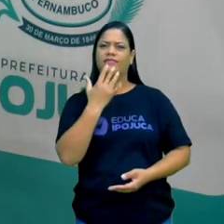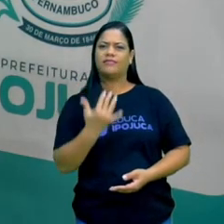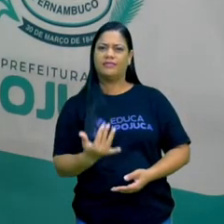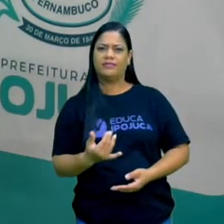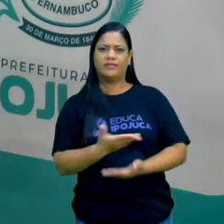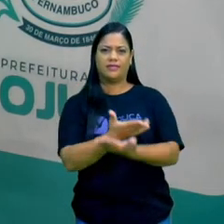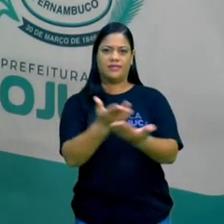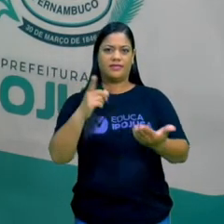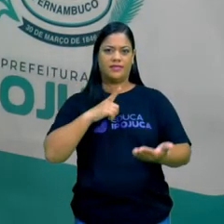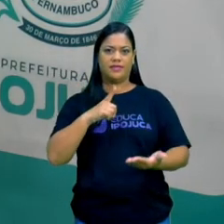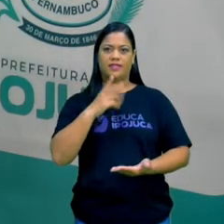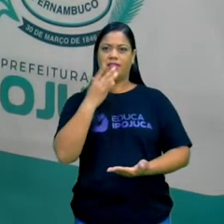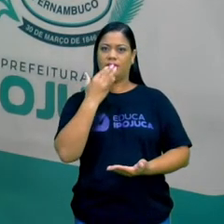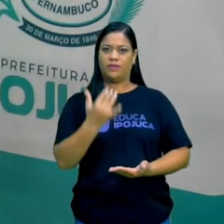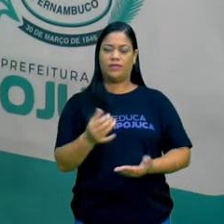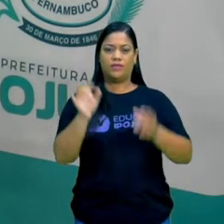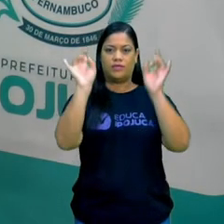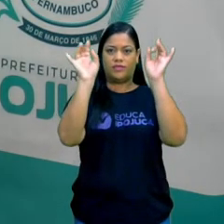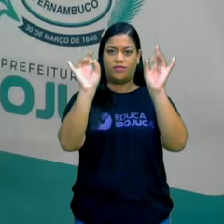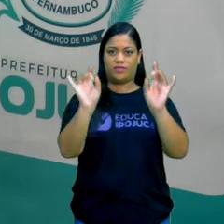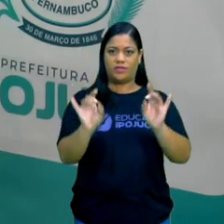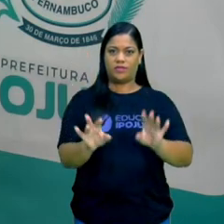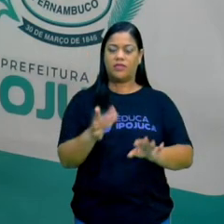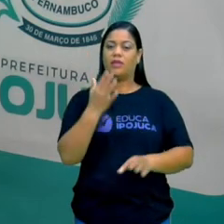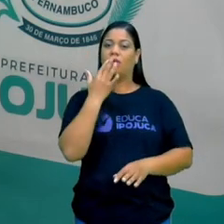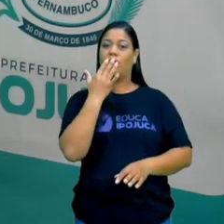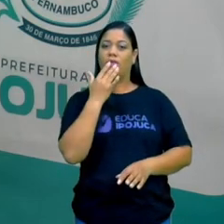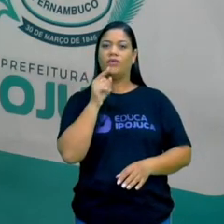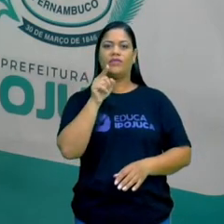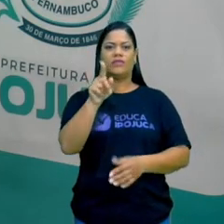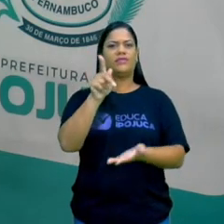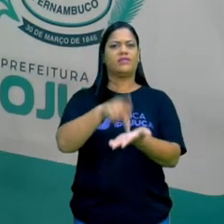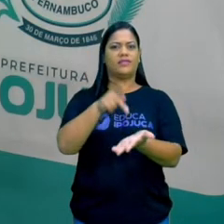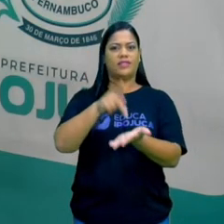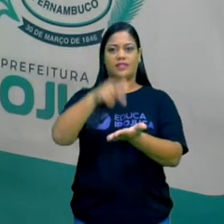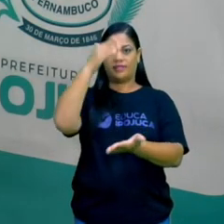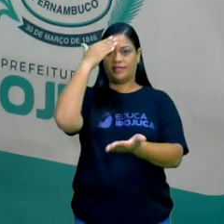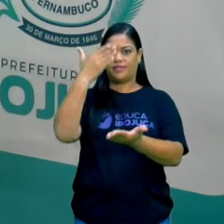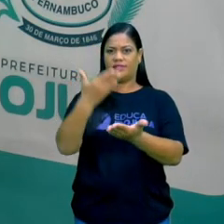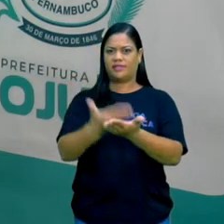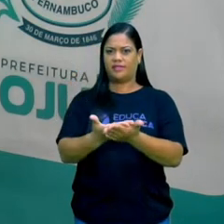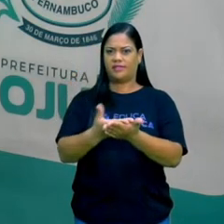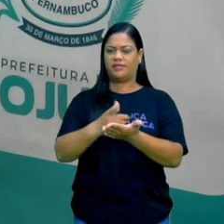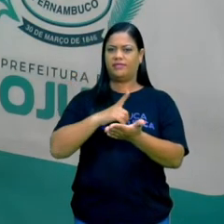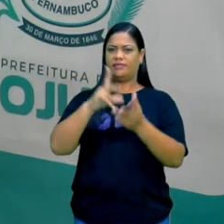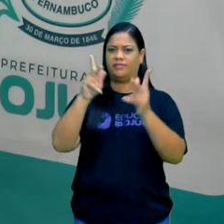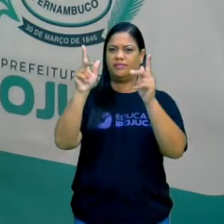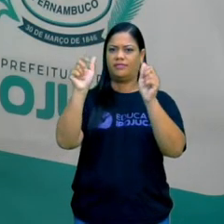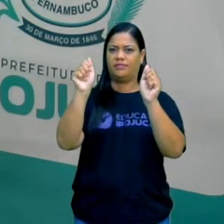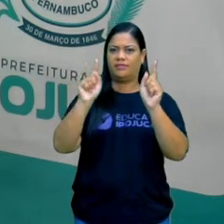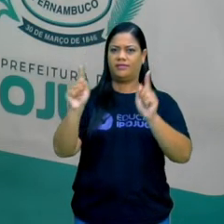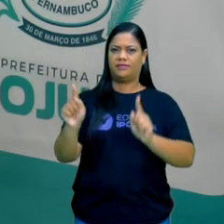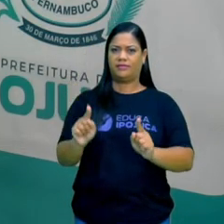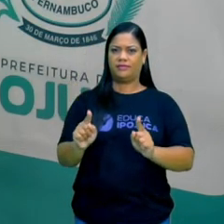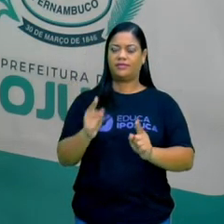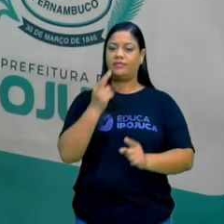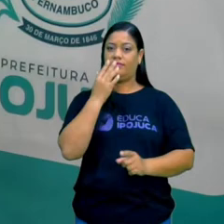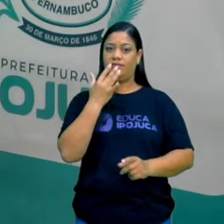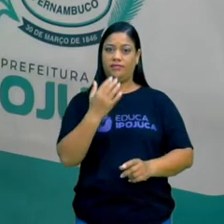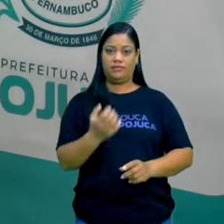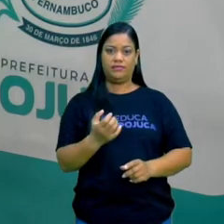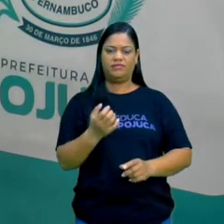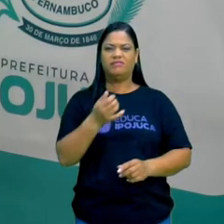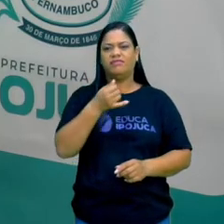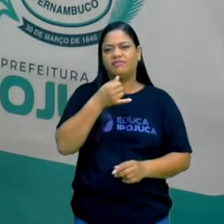Vocês têm algumas cores especial, alguma cor que você realmente acredita que transmite paz? Ou uma cor que realmente te